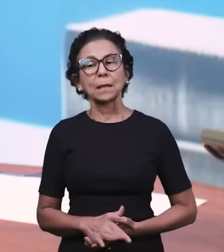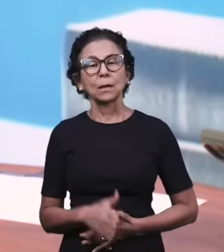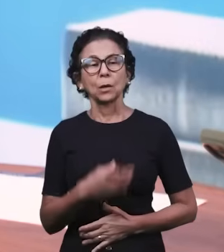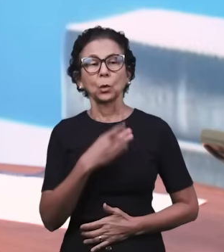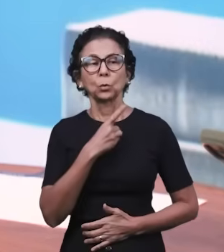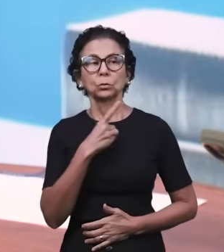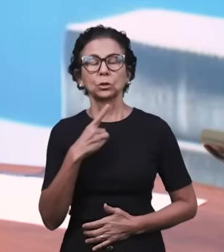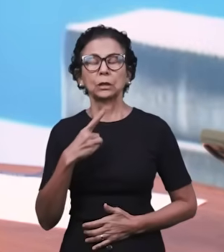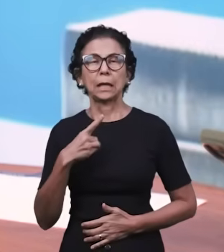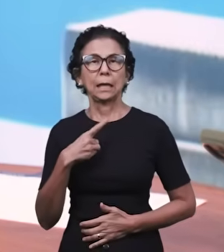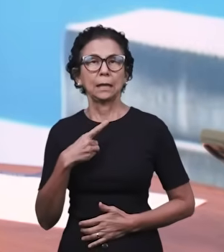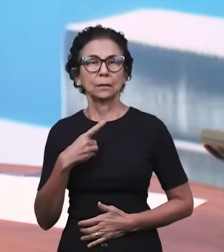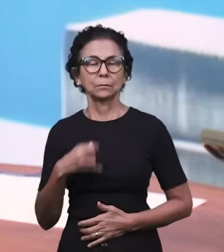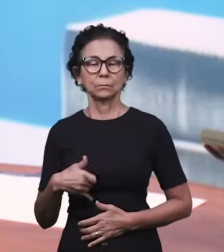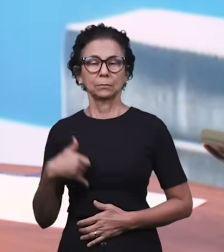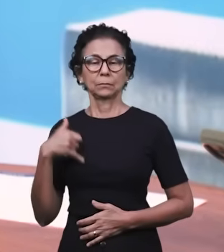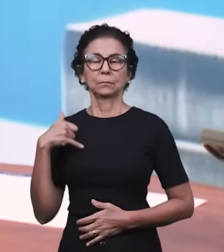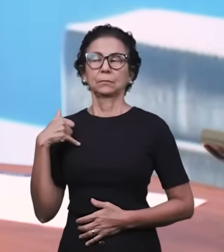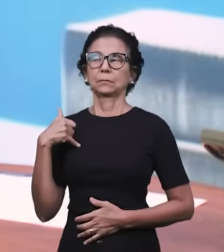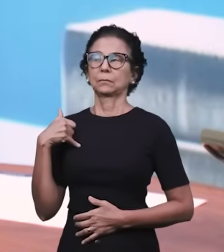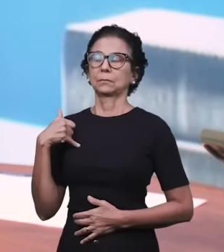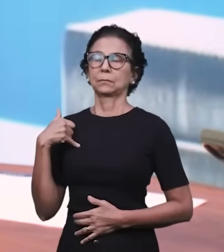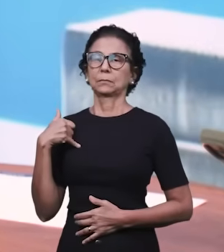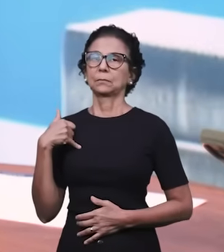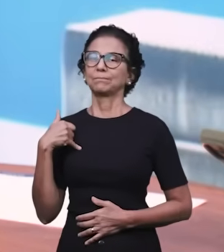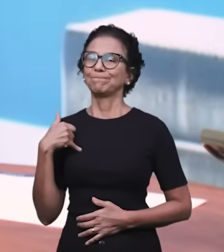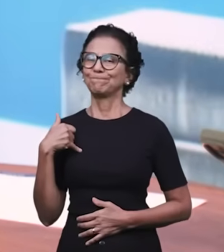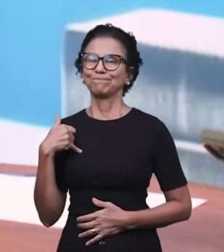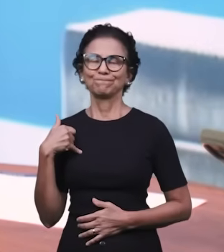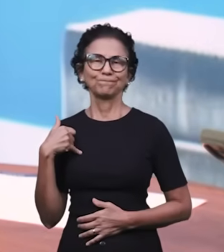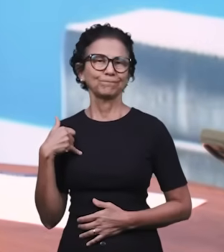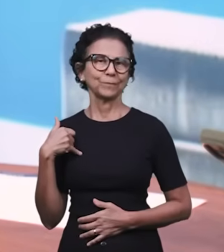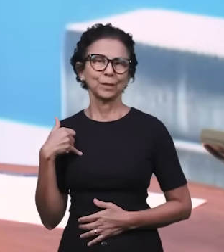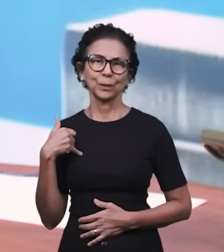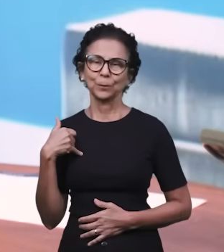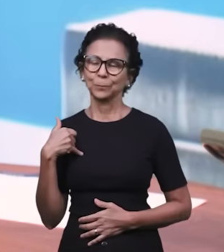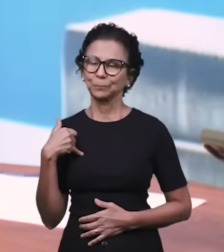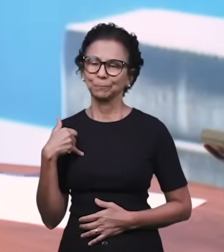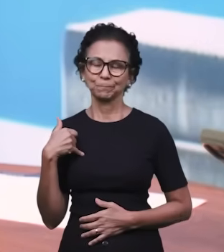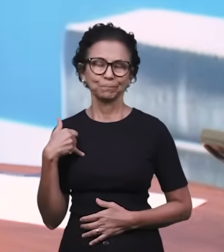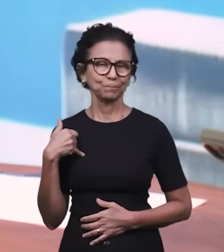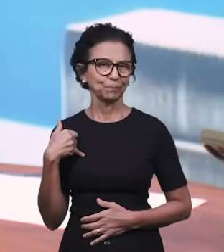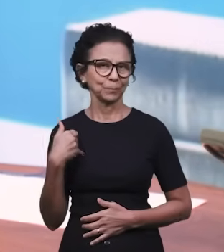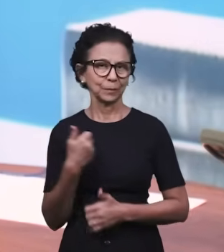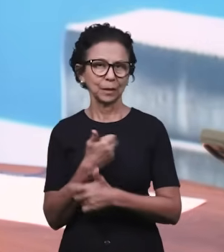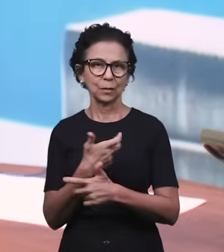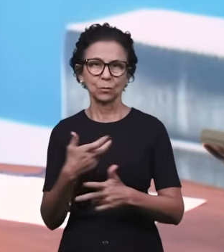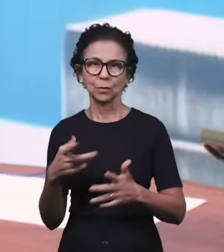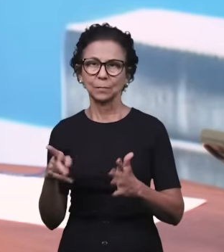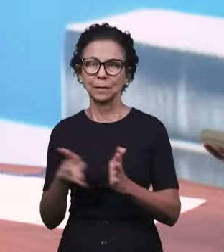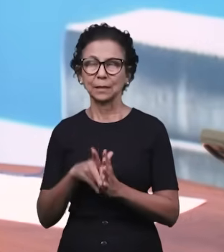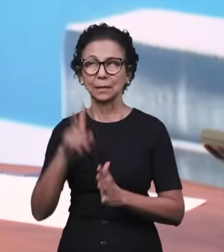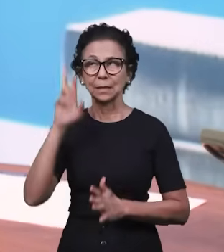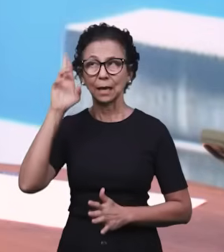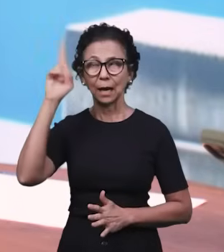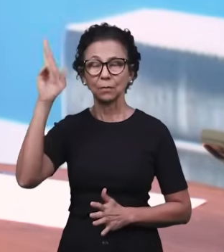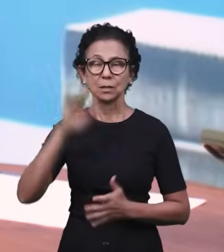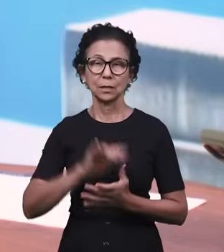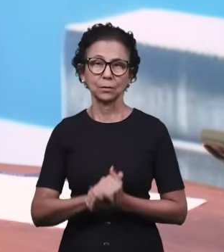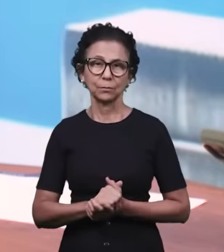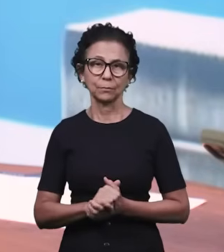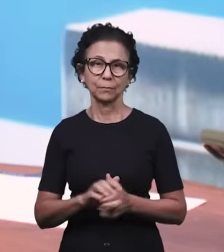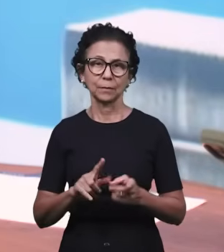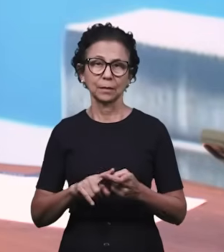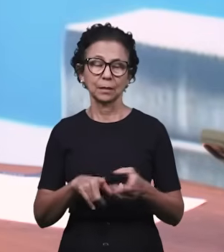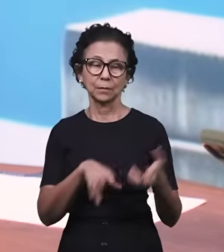se achar dono daquilo que é do Senhor e cabe ao pastor. Porque o diaconato é